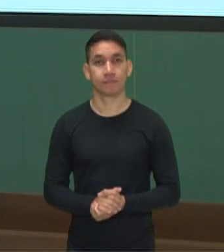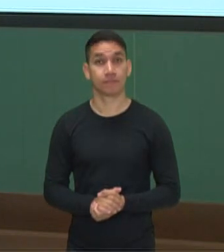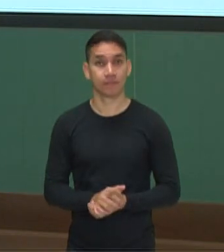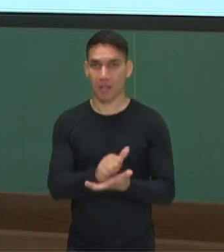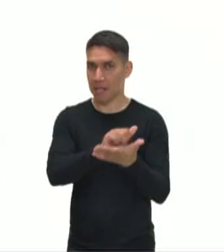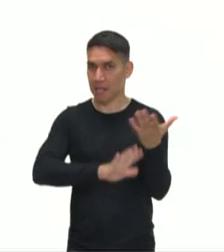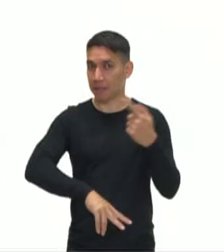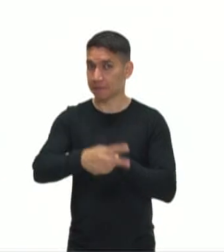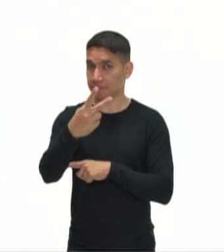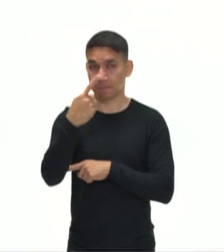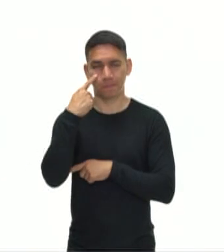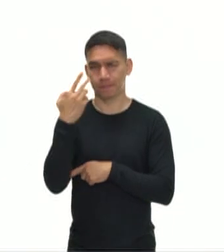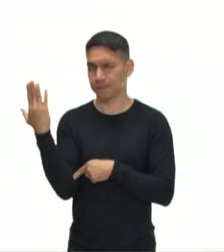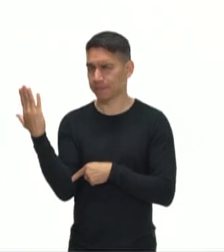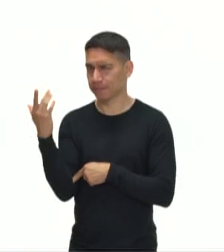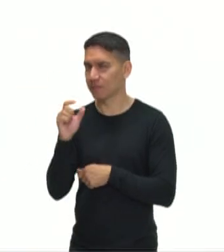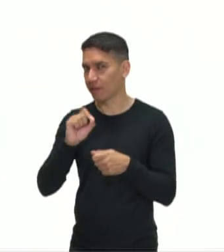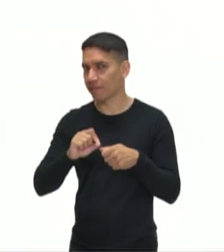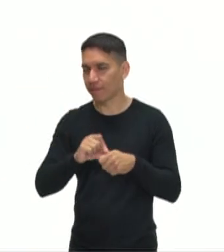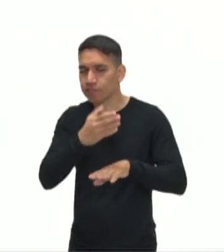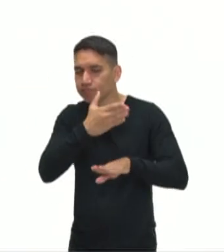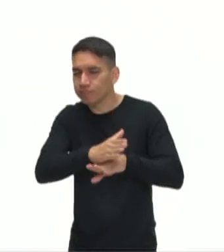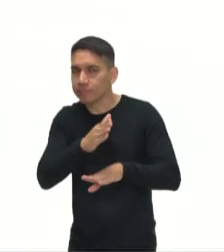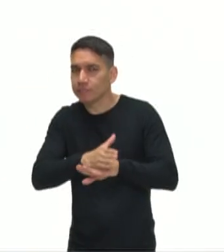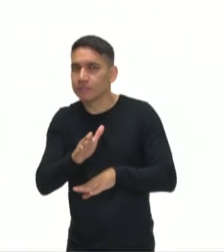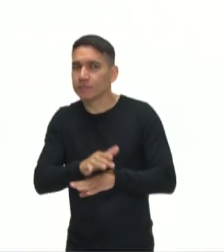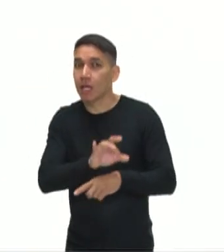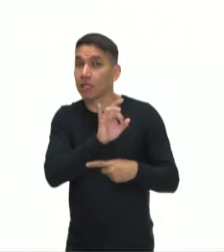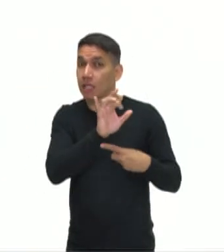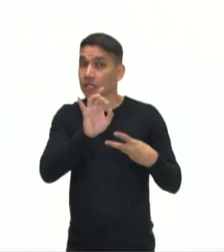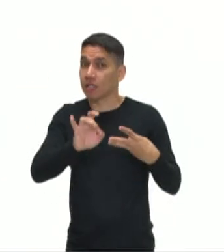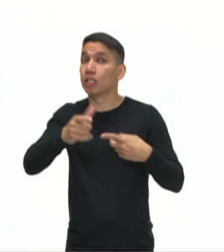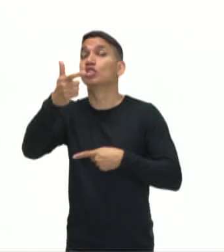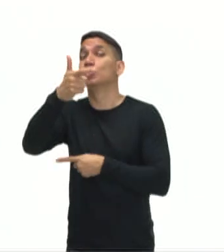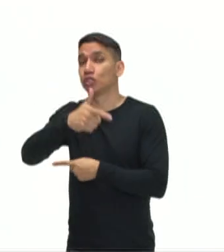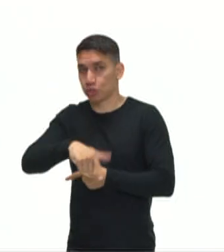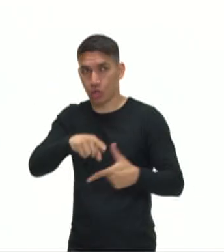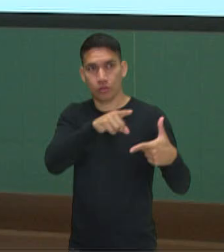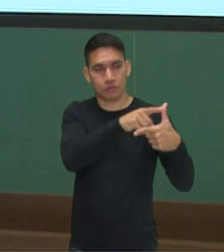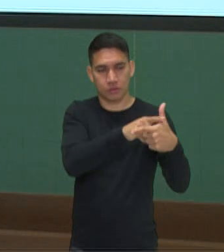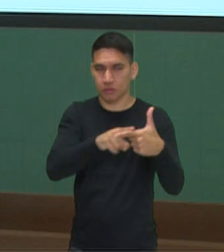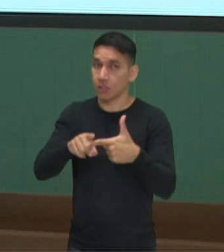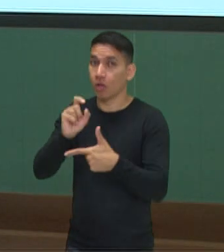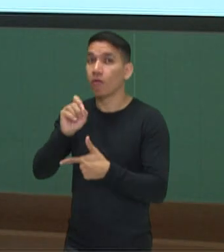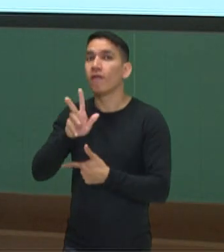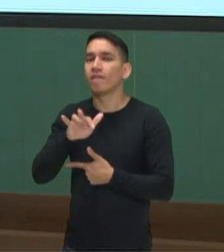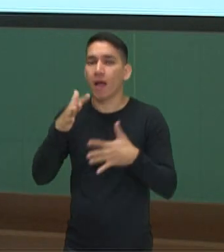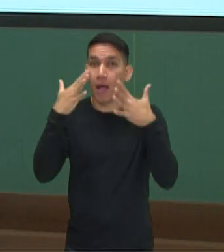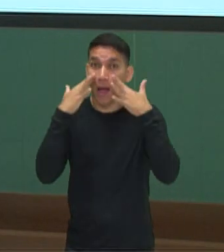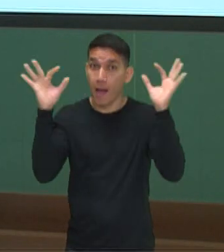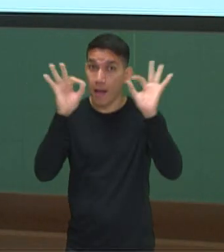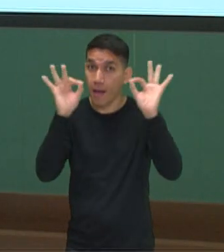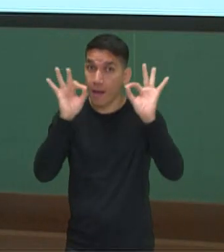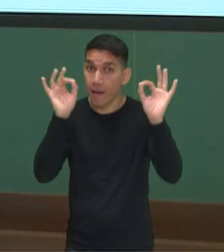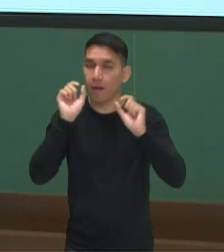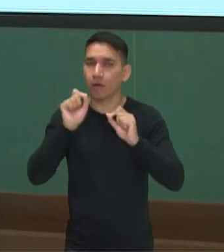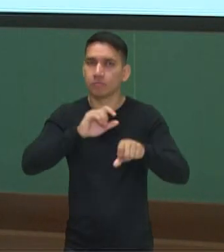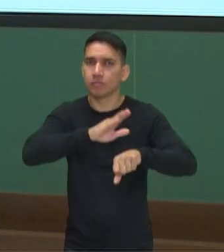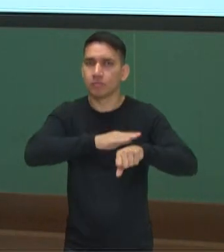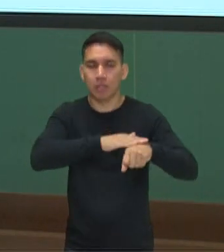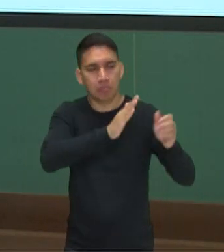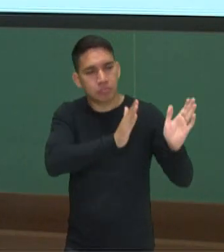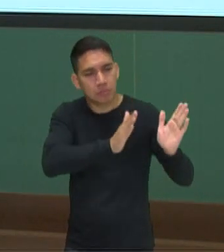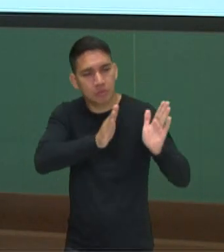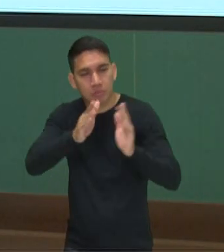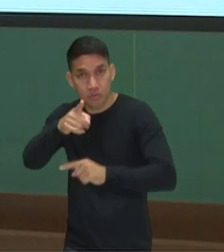Segundo exercício, você vai fazer de novo as divisões. Vai prestar bastante atenção nas divisões